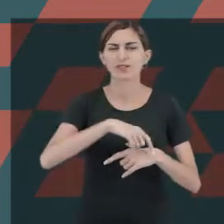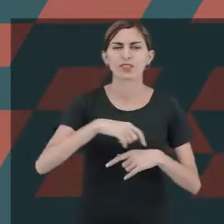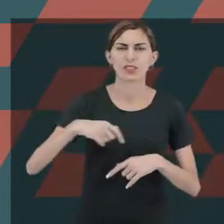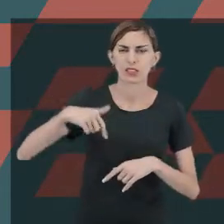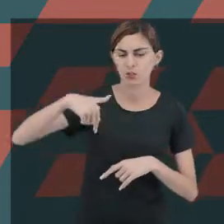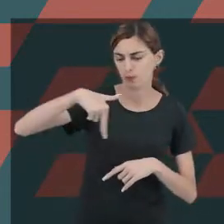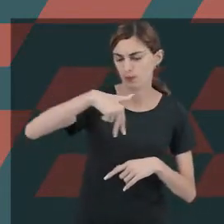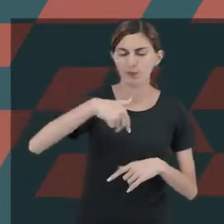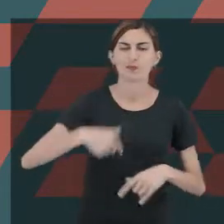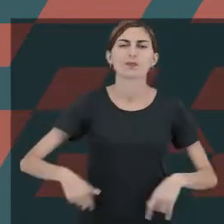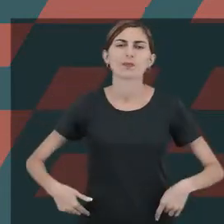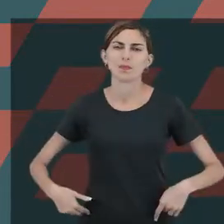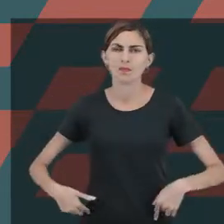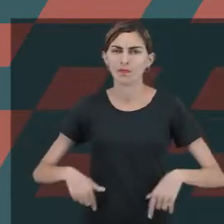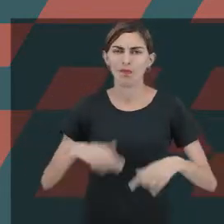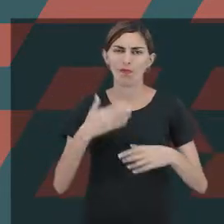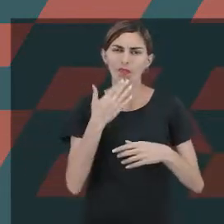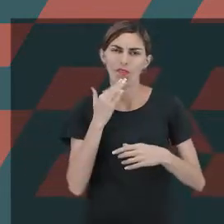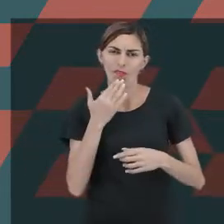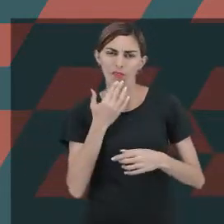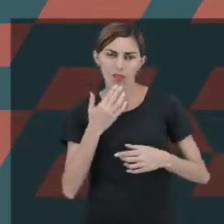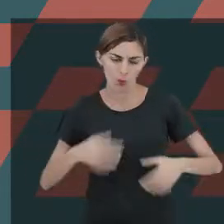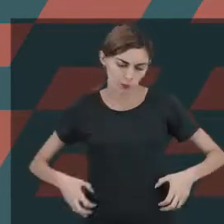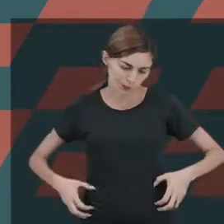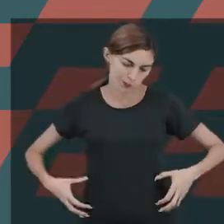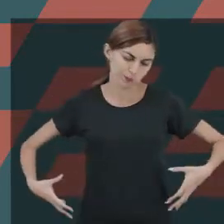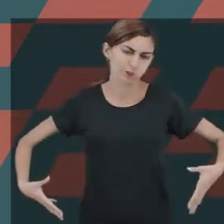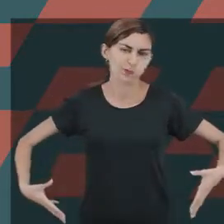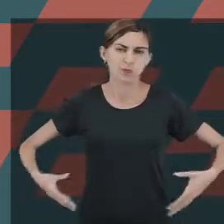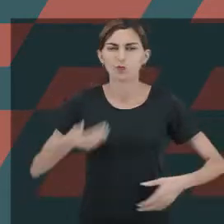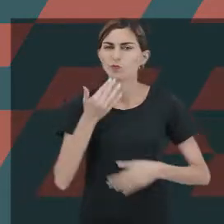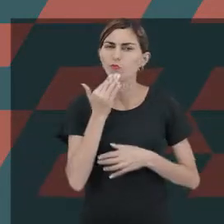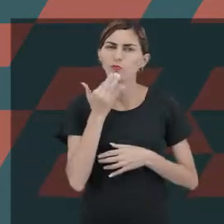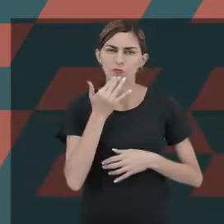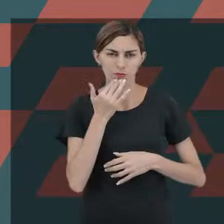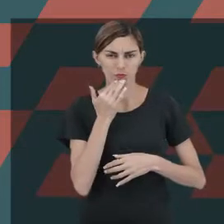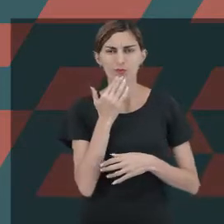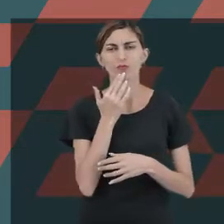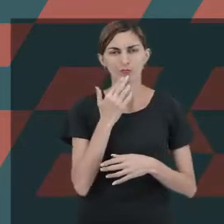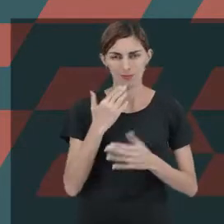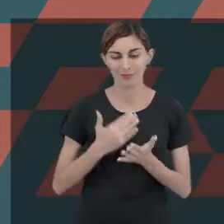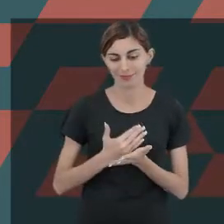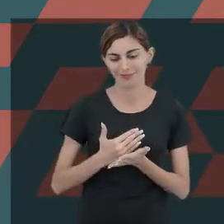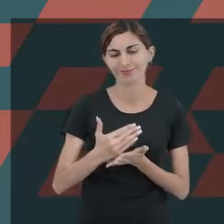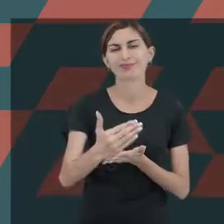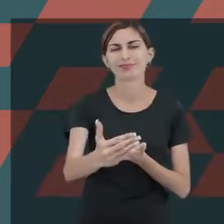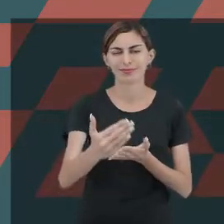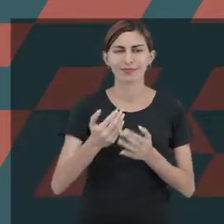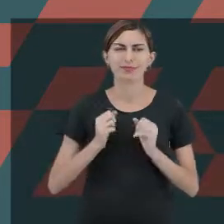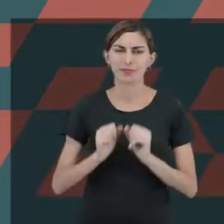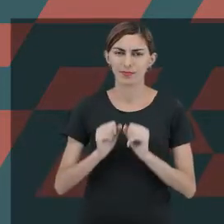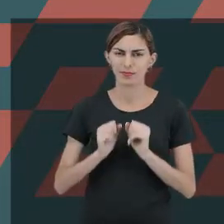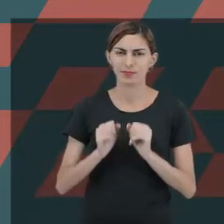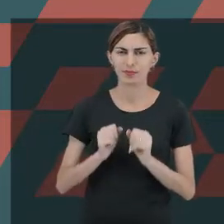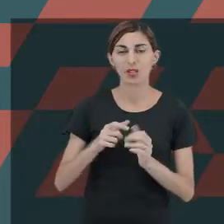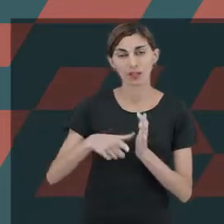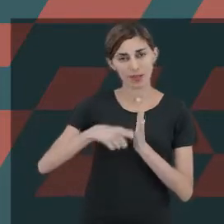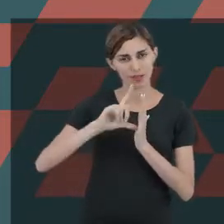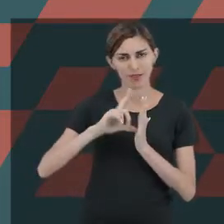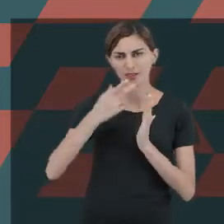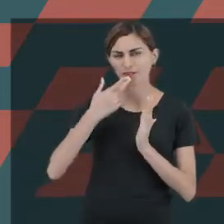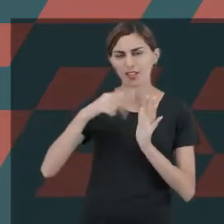artrogripose, displasia do quadril ou luxação do quadril. Então, a partir daí a gente pode concluir, antes mesmo de falar dos